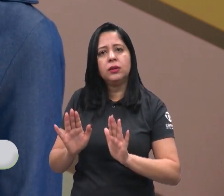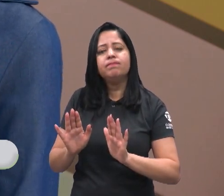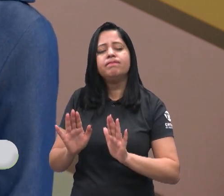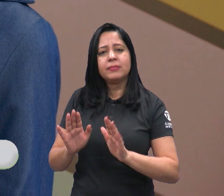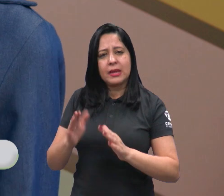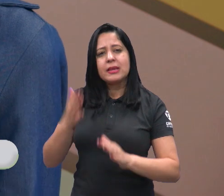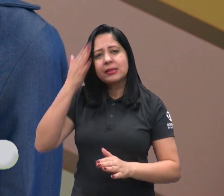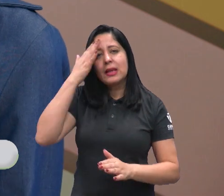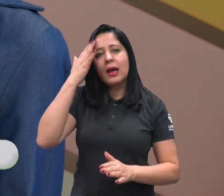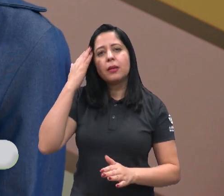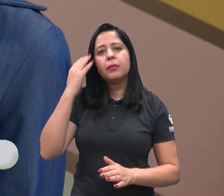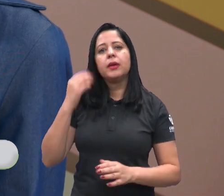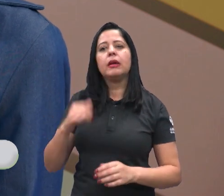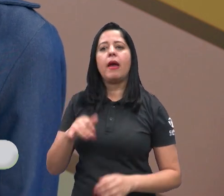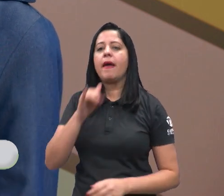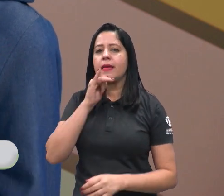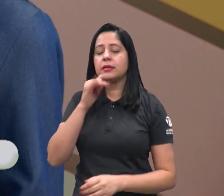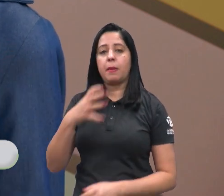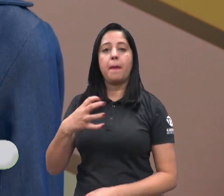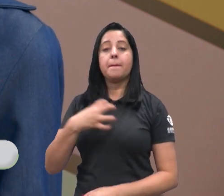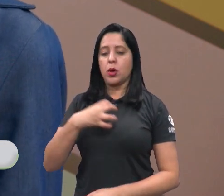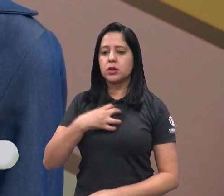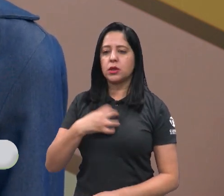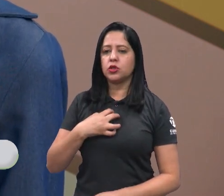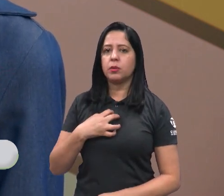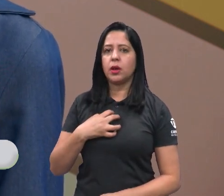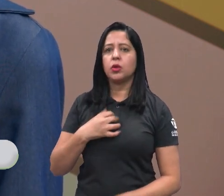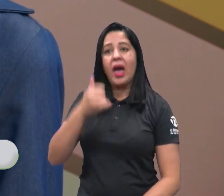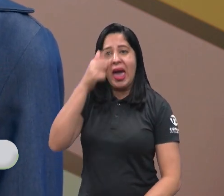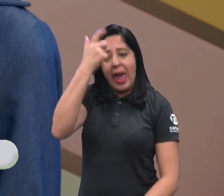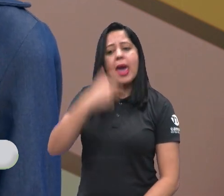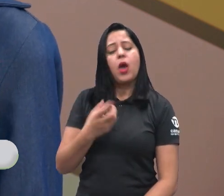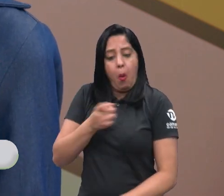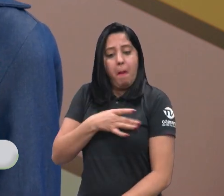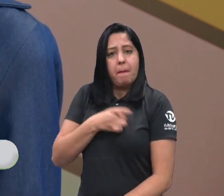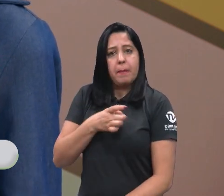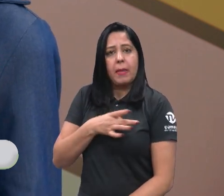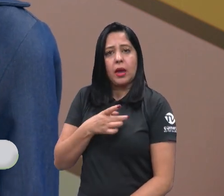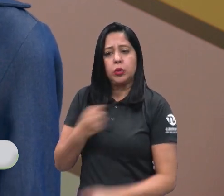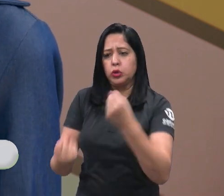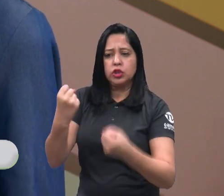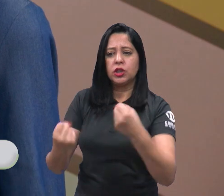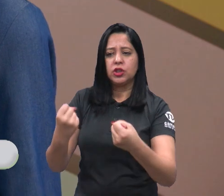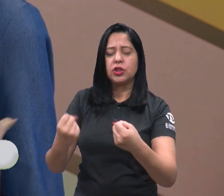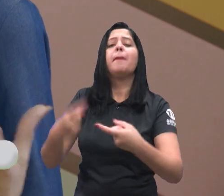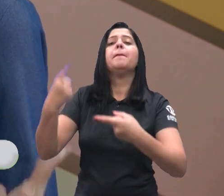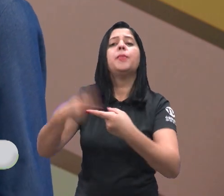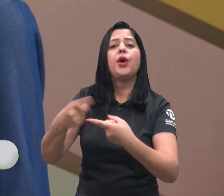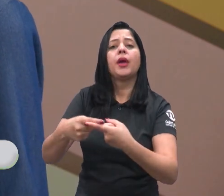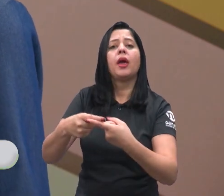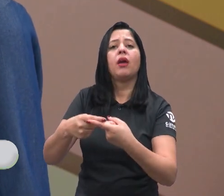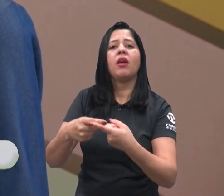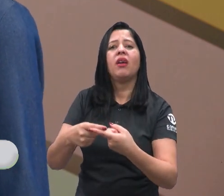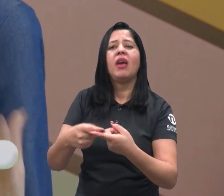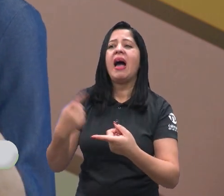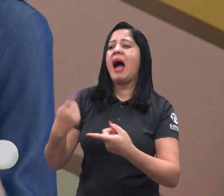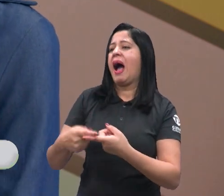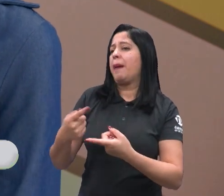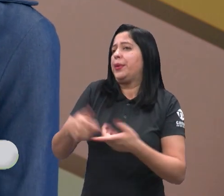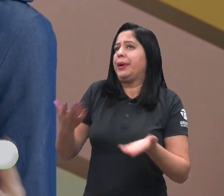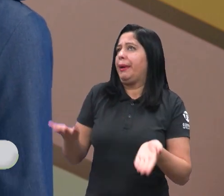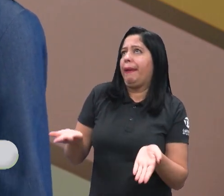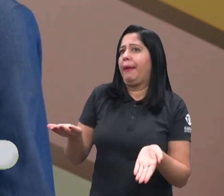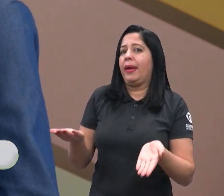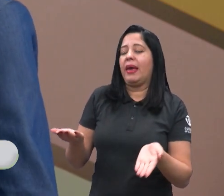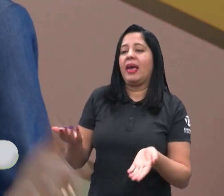sabe? Então, eu valido o que eu estou sentindo, então eu estou com medo de dirigir. Por qual motivo? Porque eu escutei a vida inteira